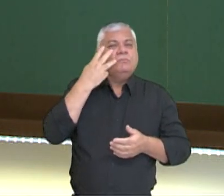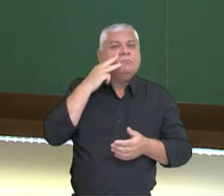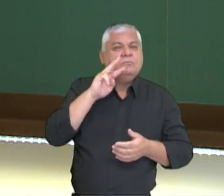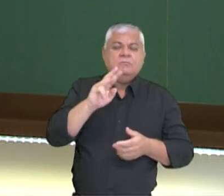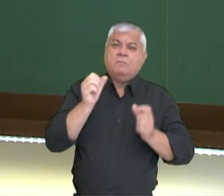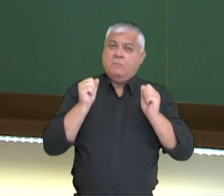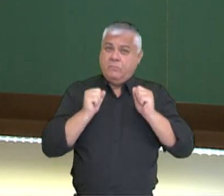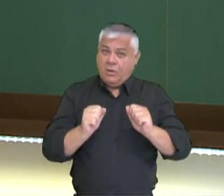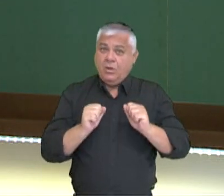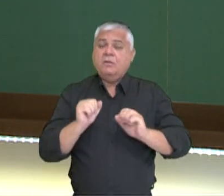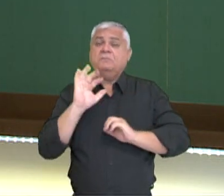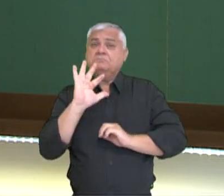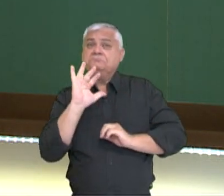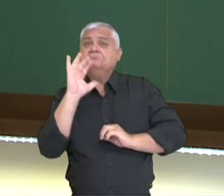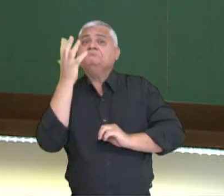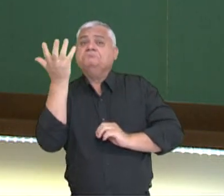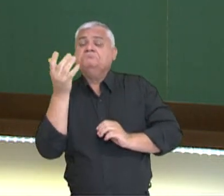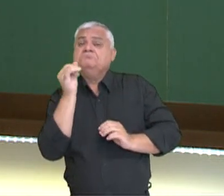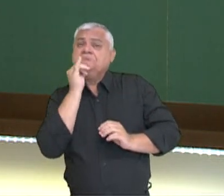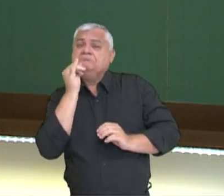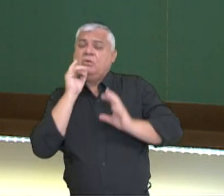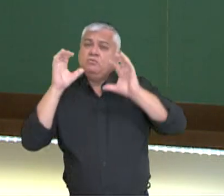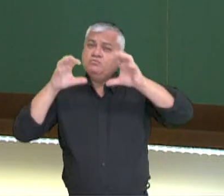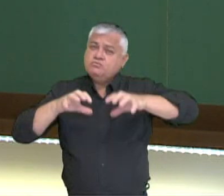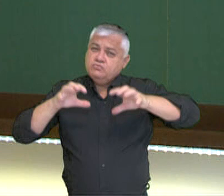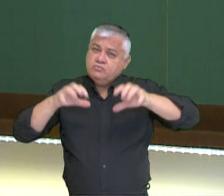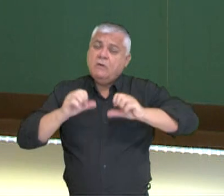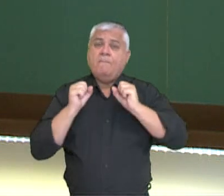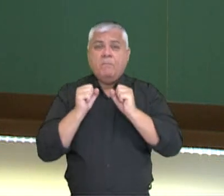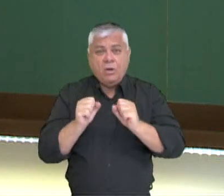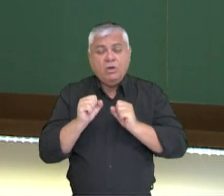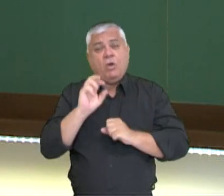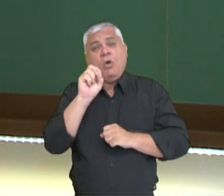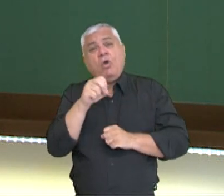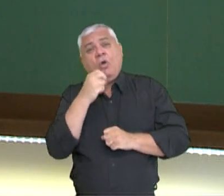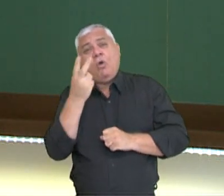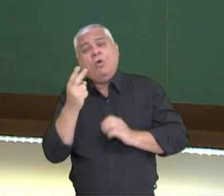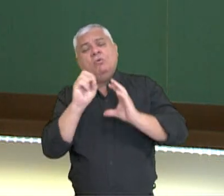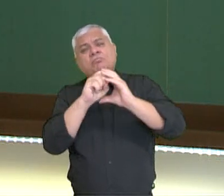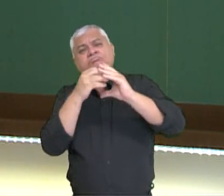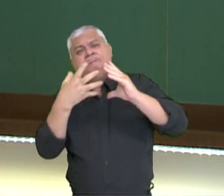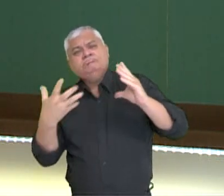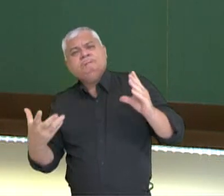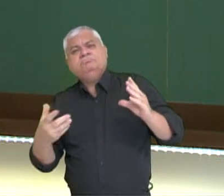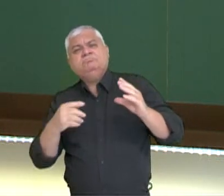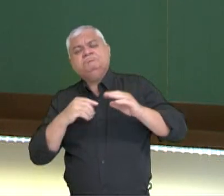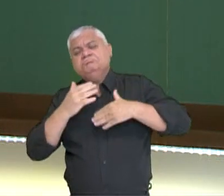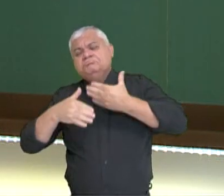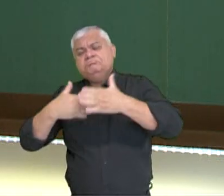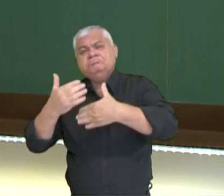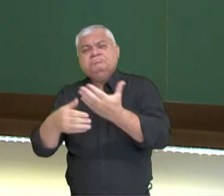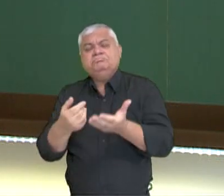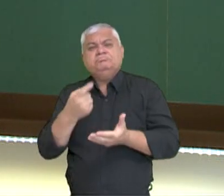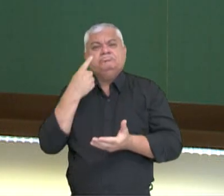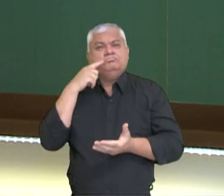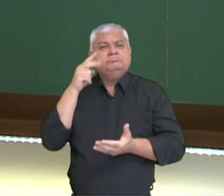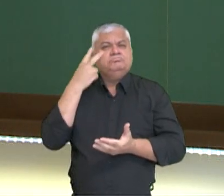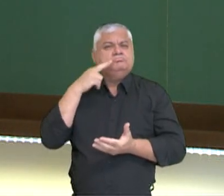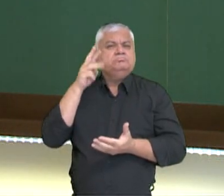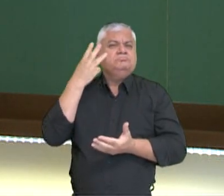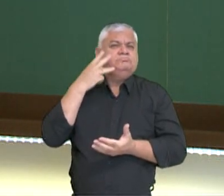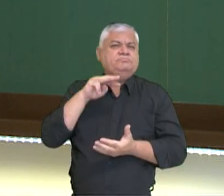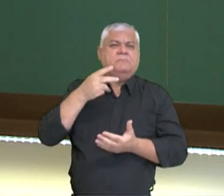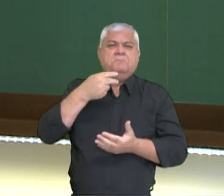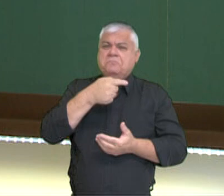ter determinada quantidade de chuva, podem ter determinadas características ao longo de alguns dias, em função